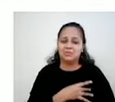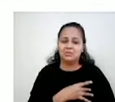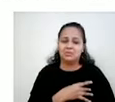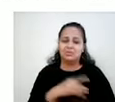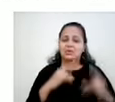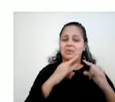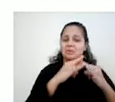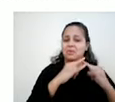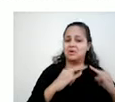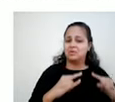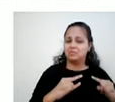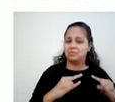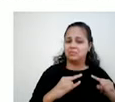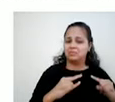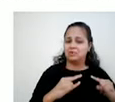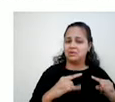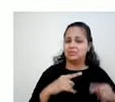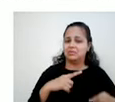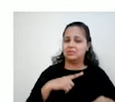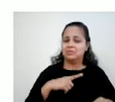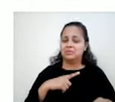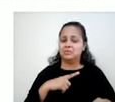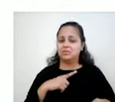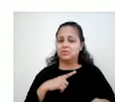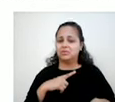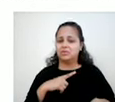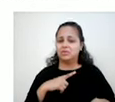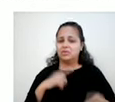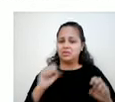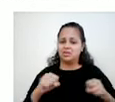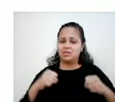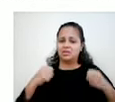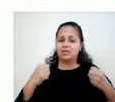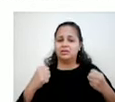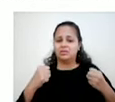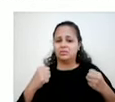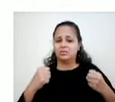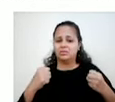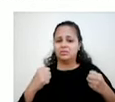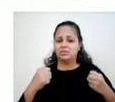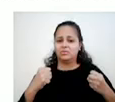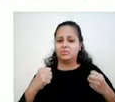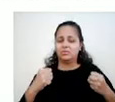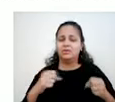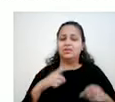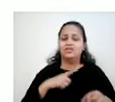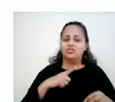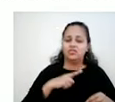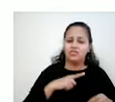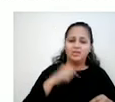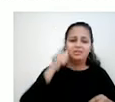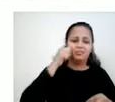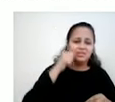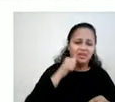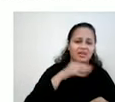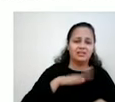o acampamento onde Gautier, cavaleiro que lutou com Pedro o Eremita, havia deixado as mulheres e